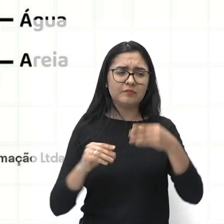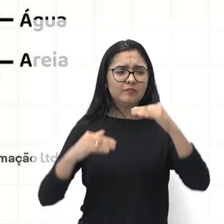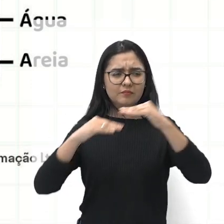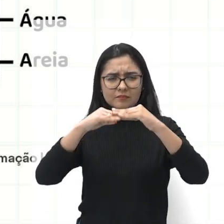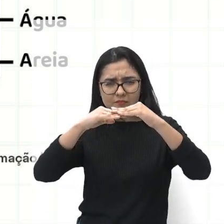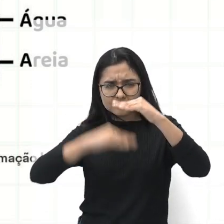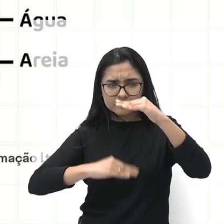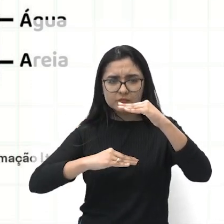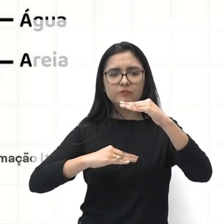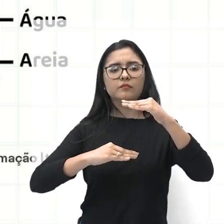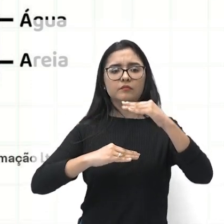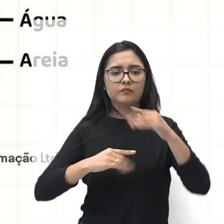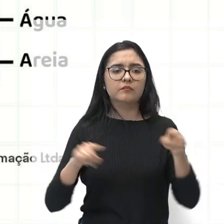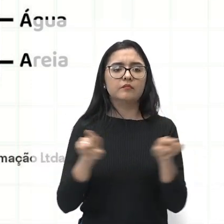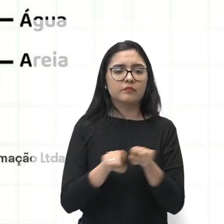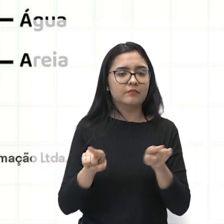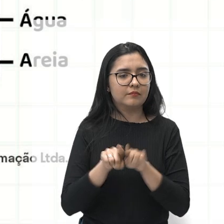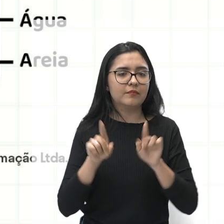sedimentação,